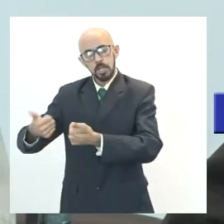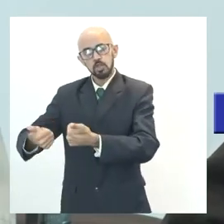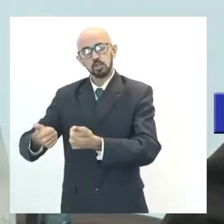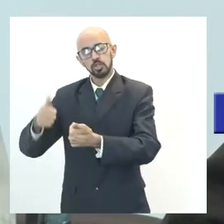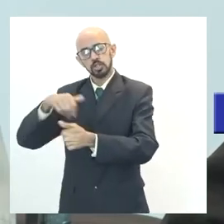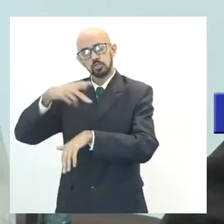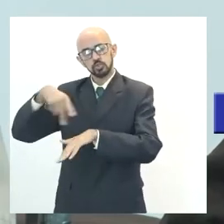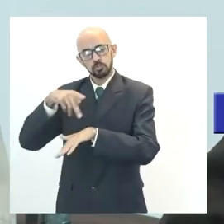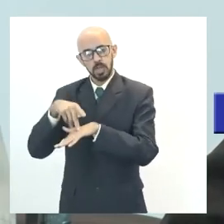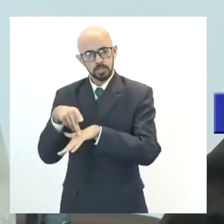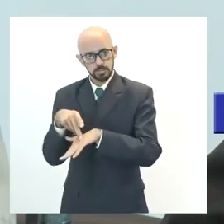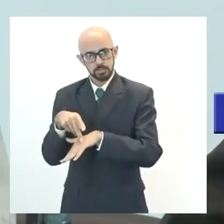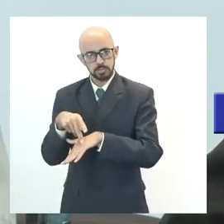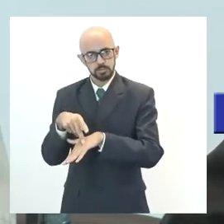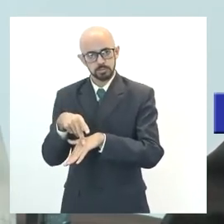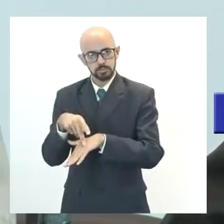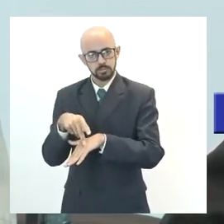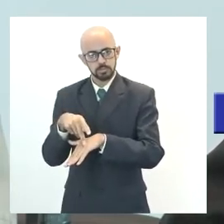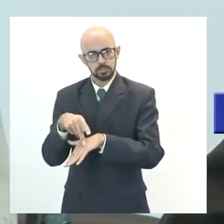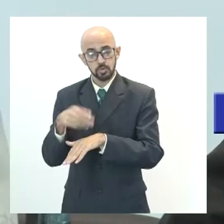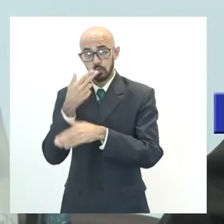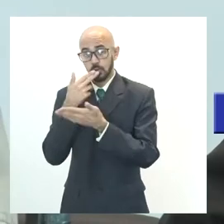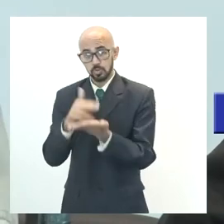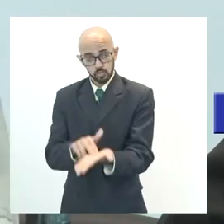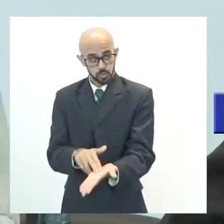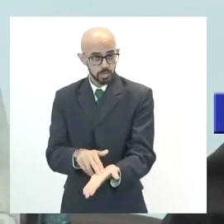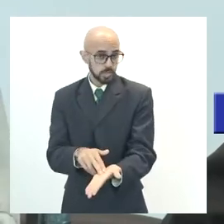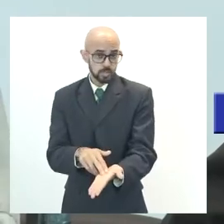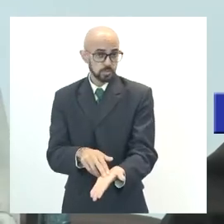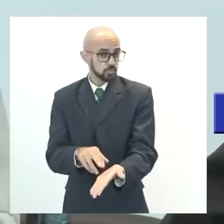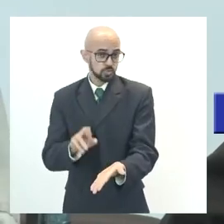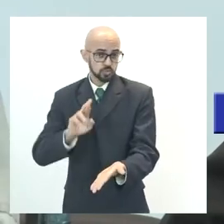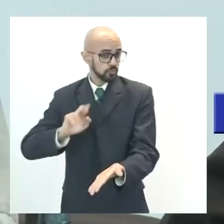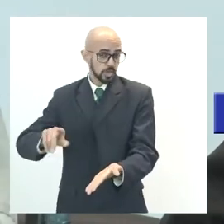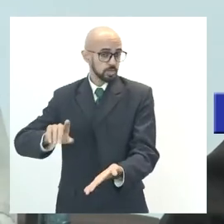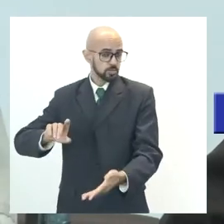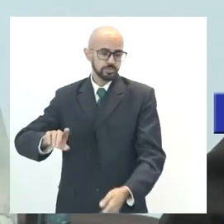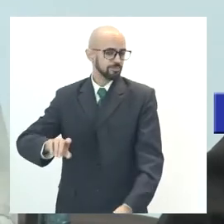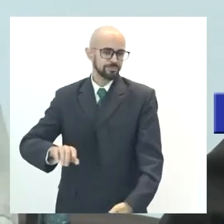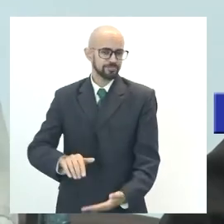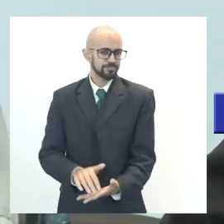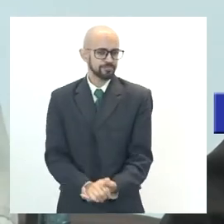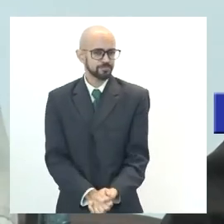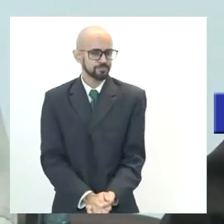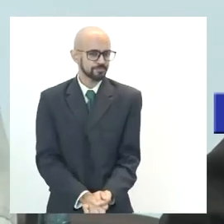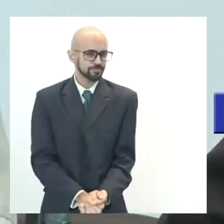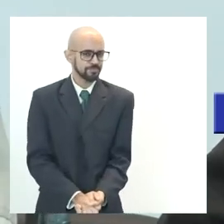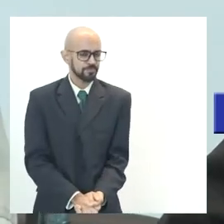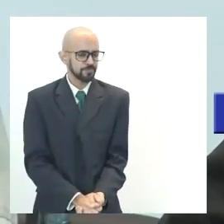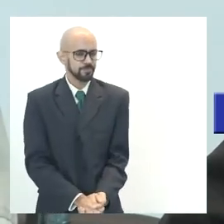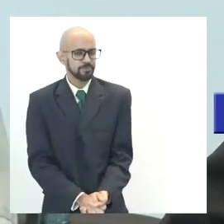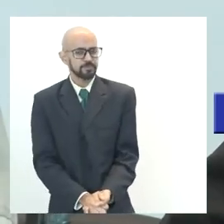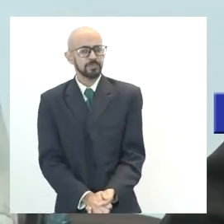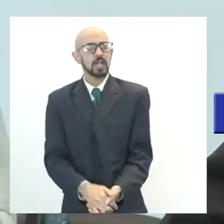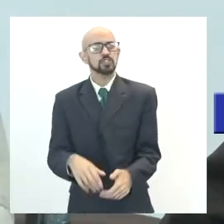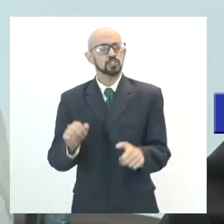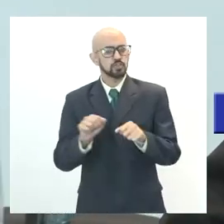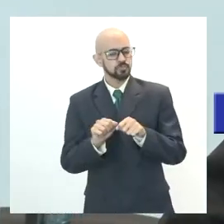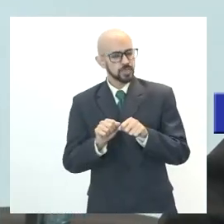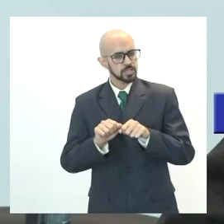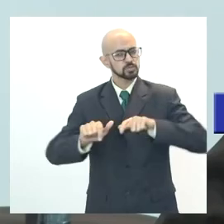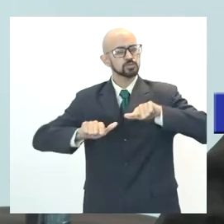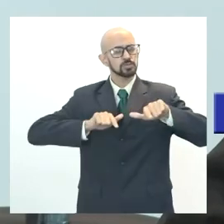país bom e com os Correios companheiros não é diferente nós prestamos um serviço com